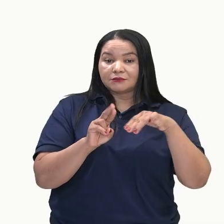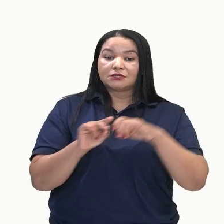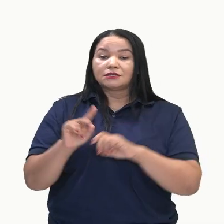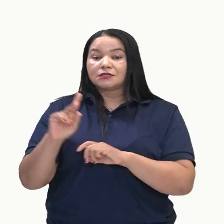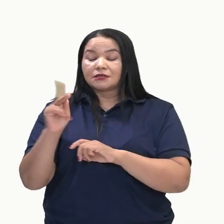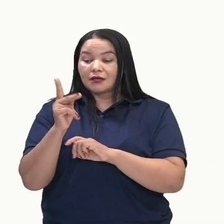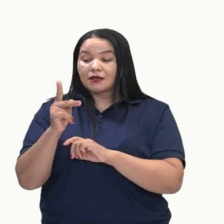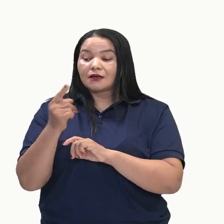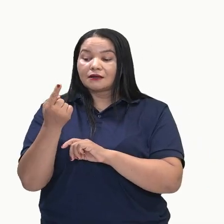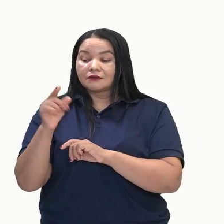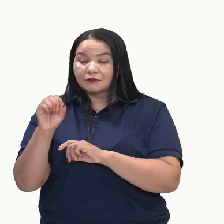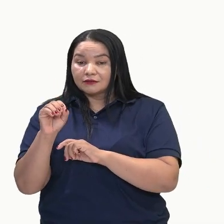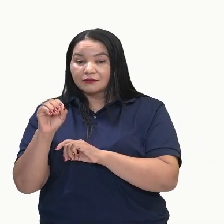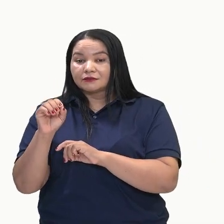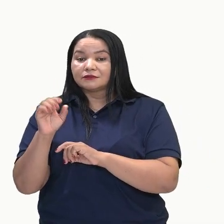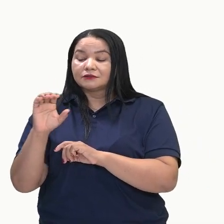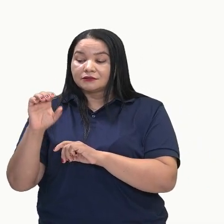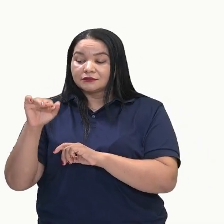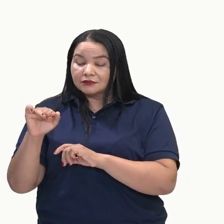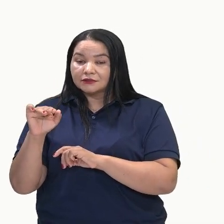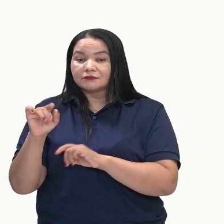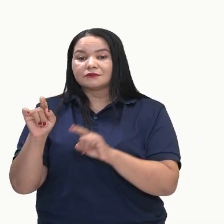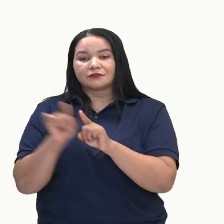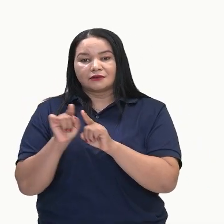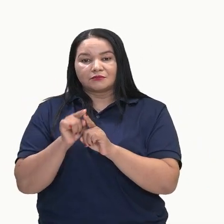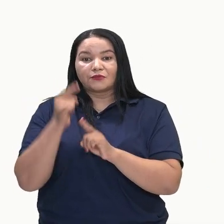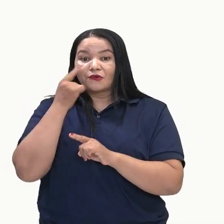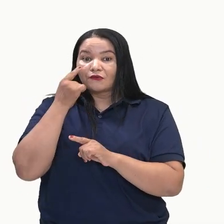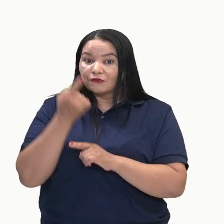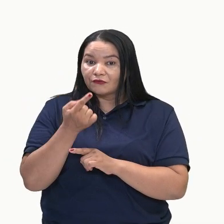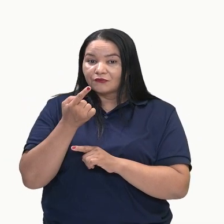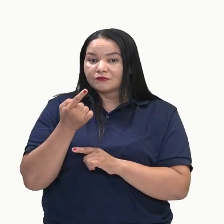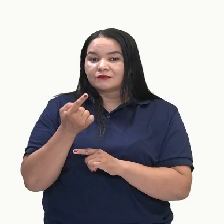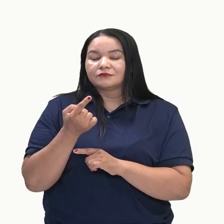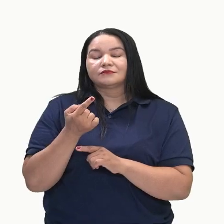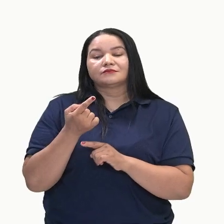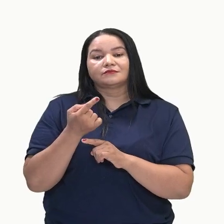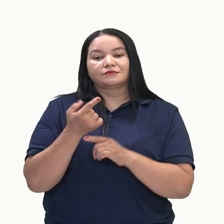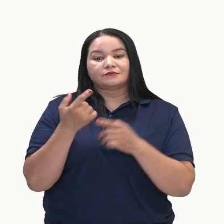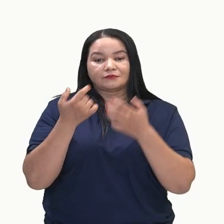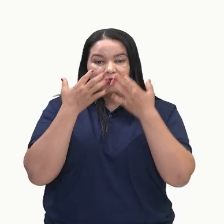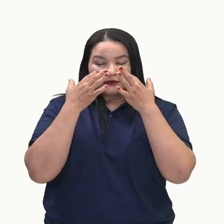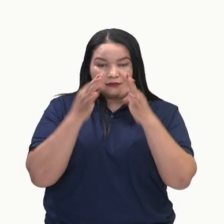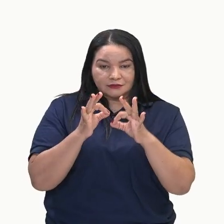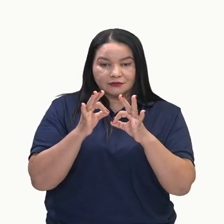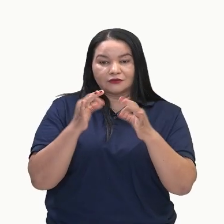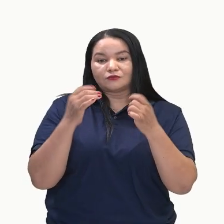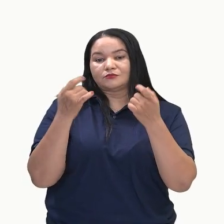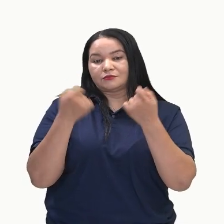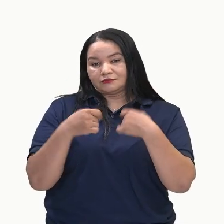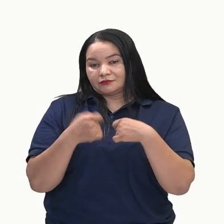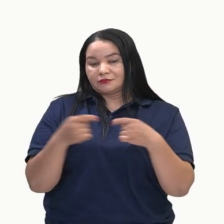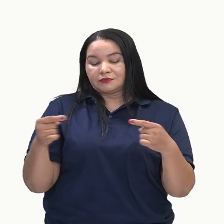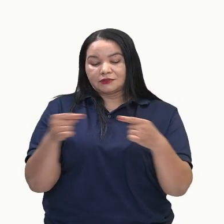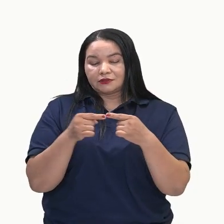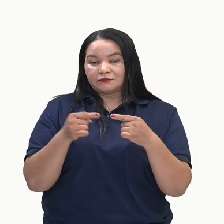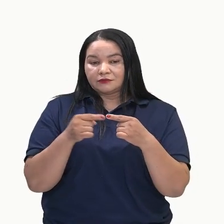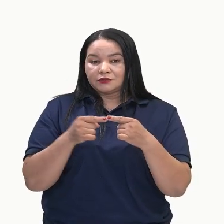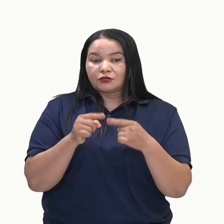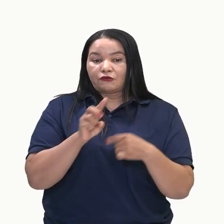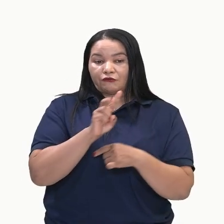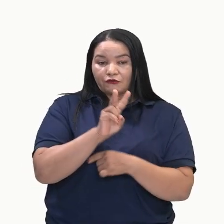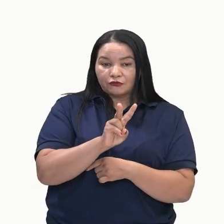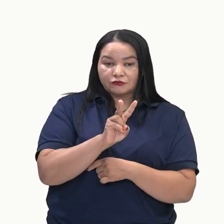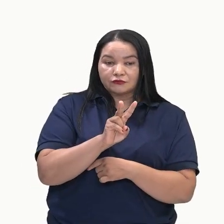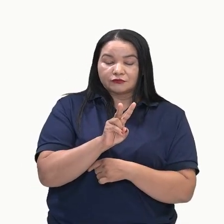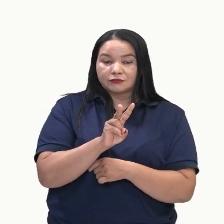em centímetro. E não esqueça que nós estamos trabalhando aqui, tá, com volume. E